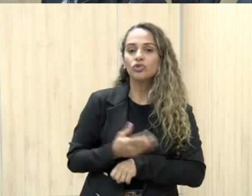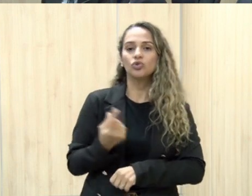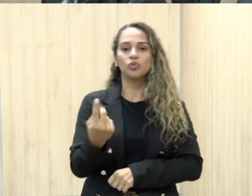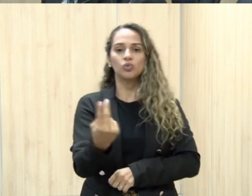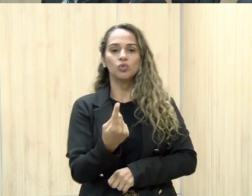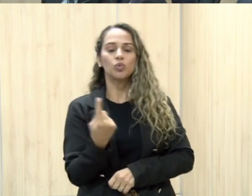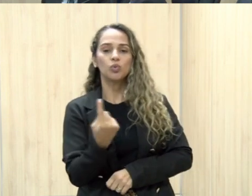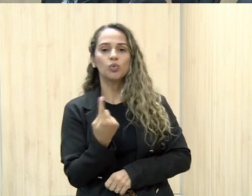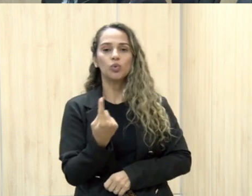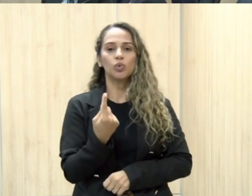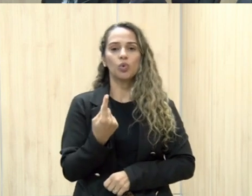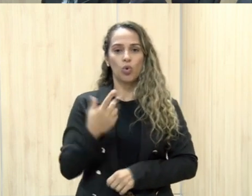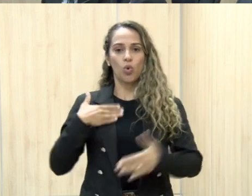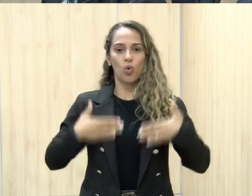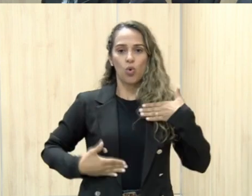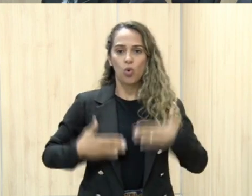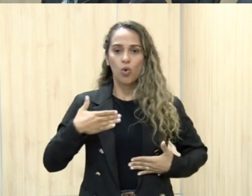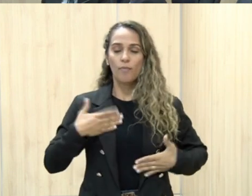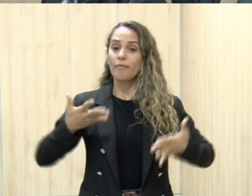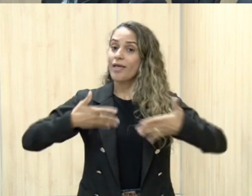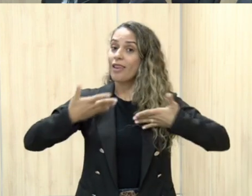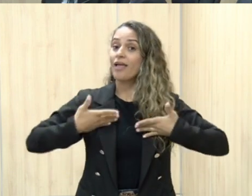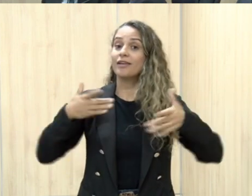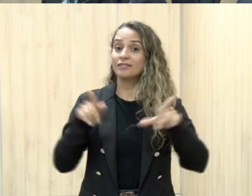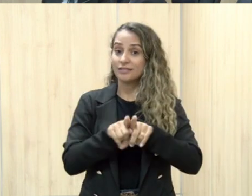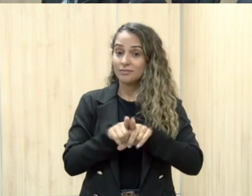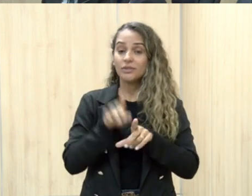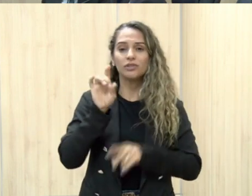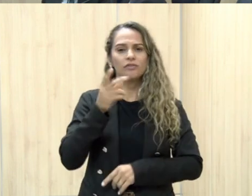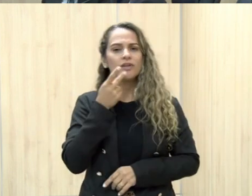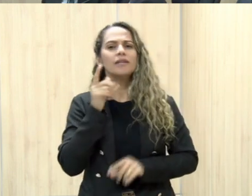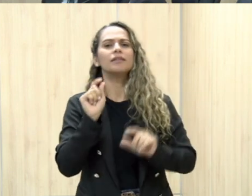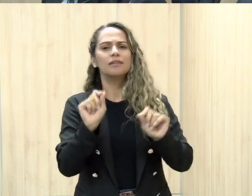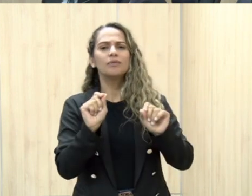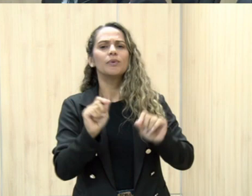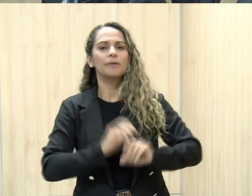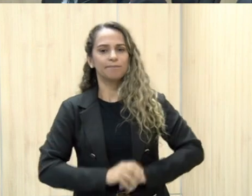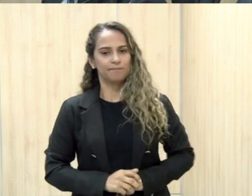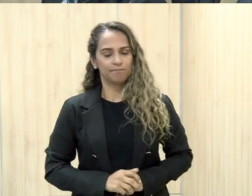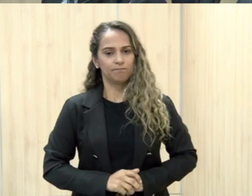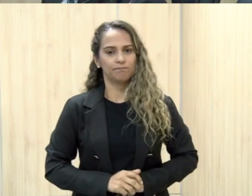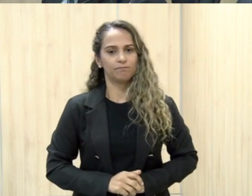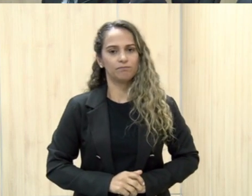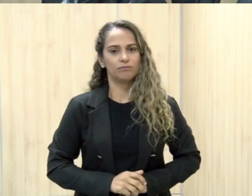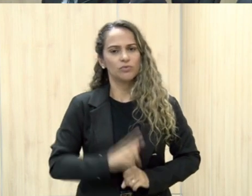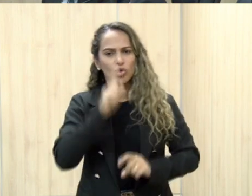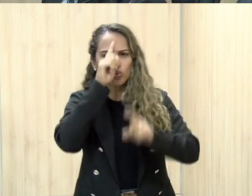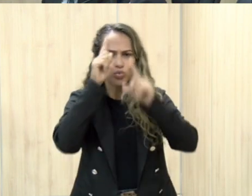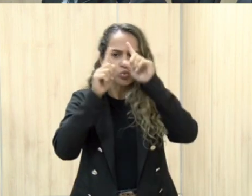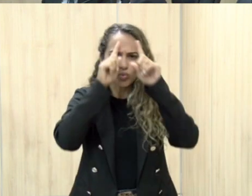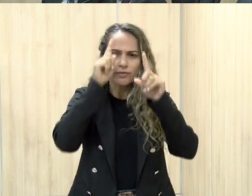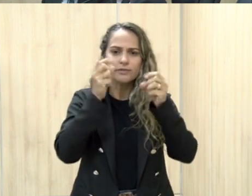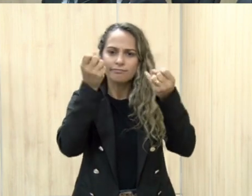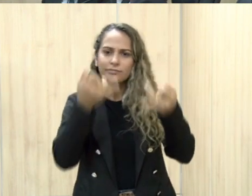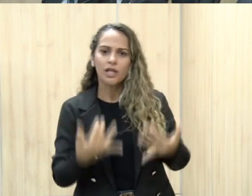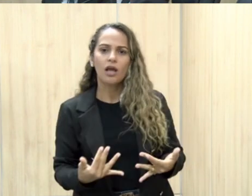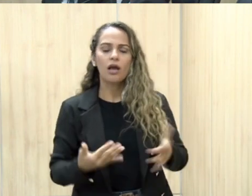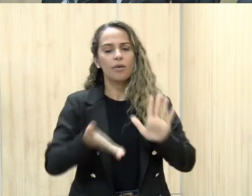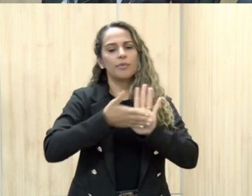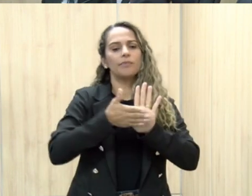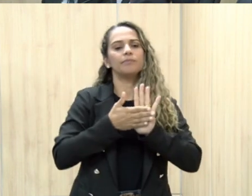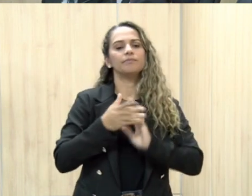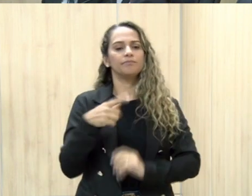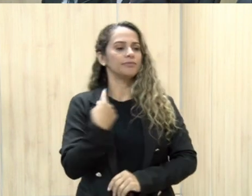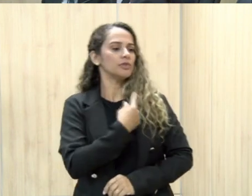só corpo me alegrem muito porém eu gostaria de fazer apenas um tirar uma dúvida com a